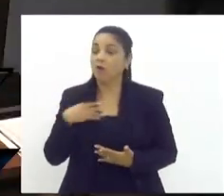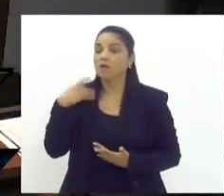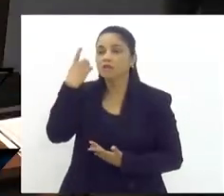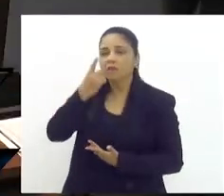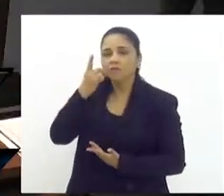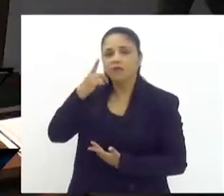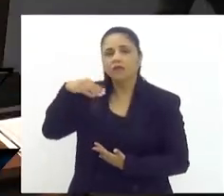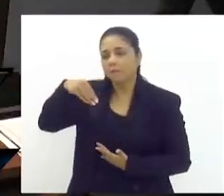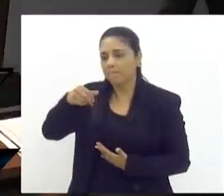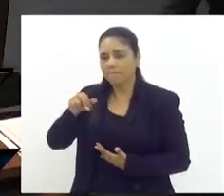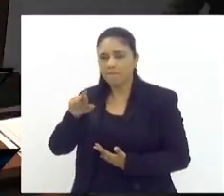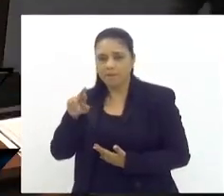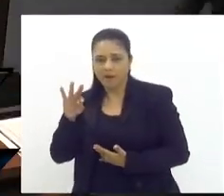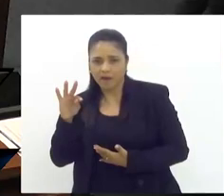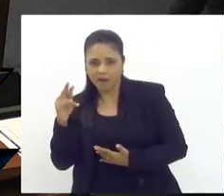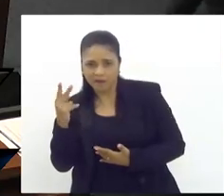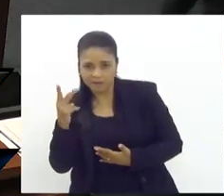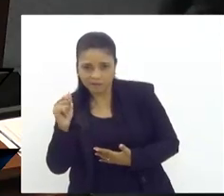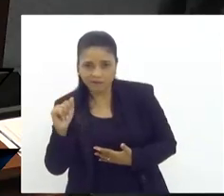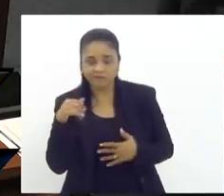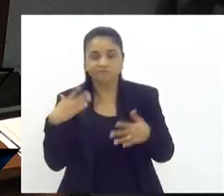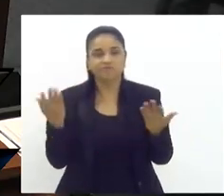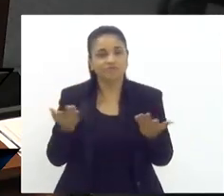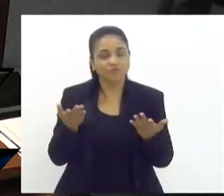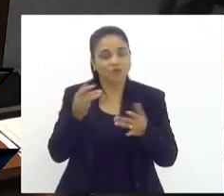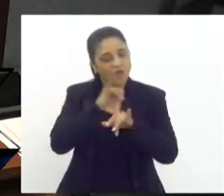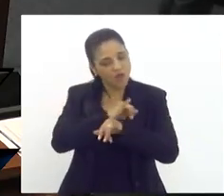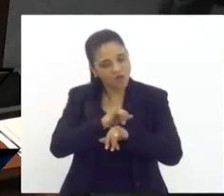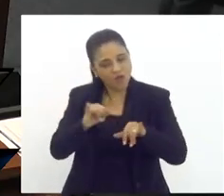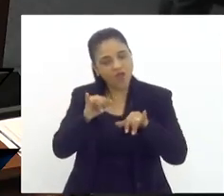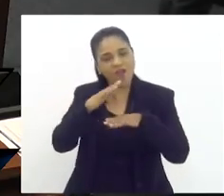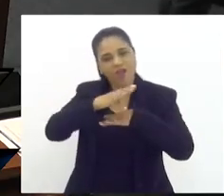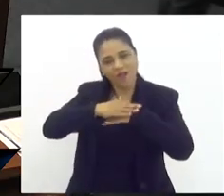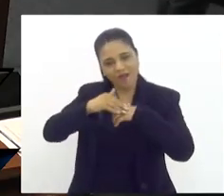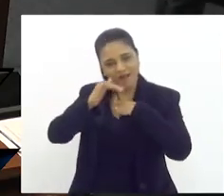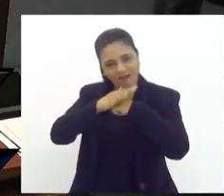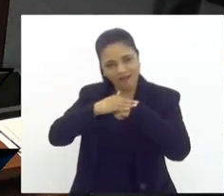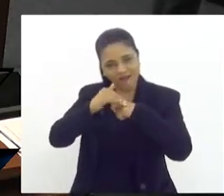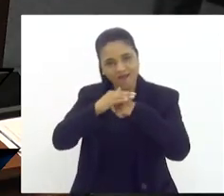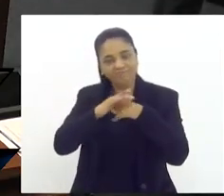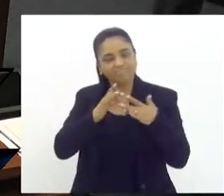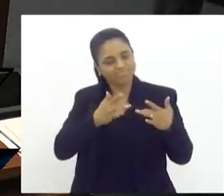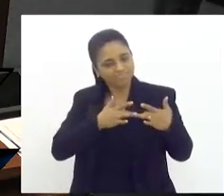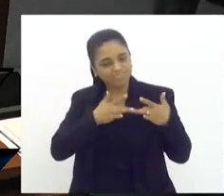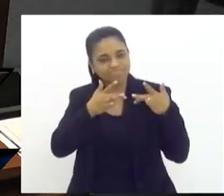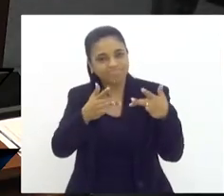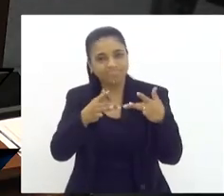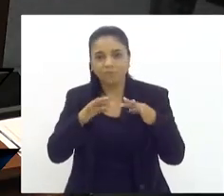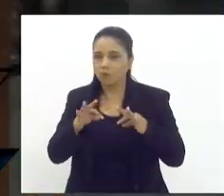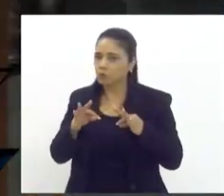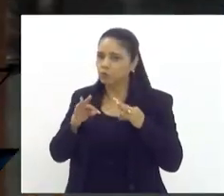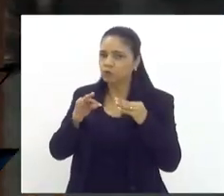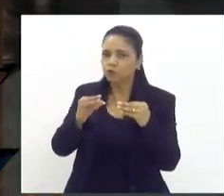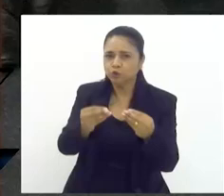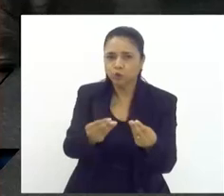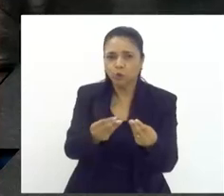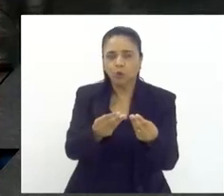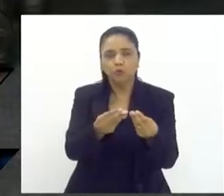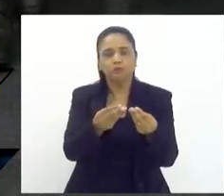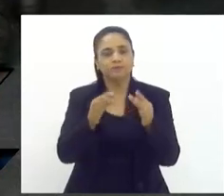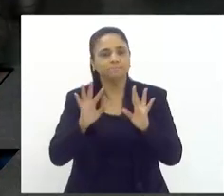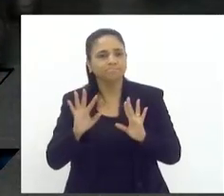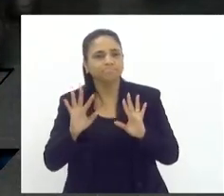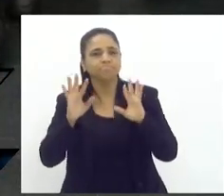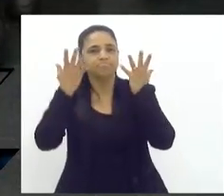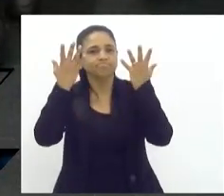eu quero de uma maneira muito fraterna me solidarizar com todas as pela com todas as